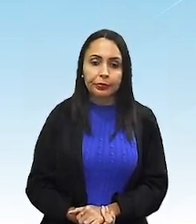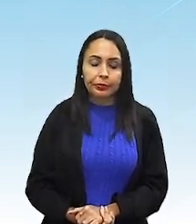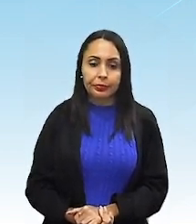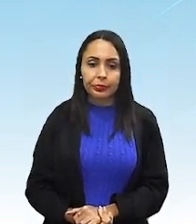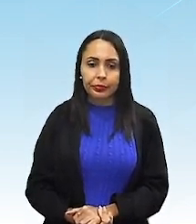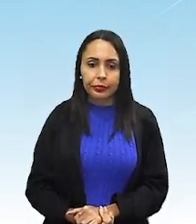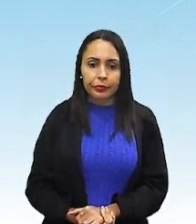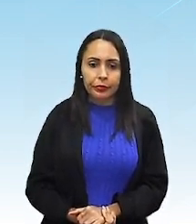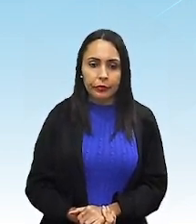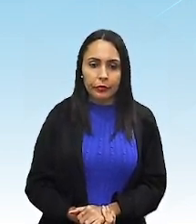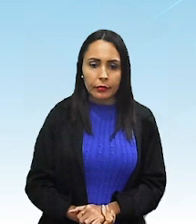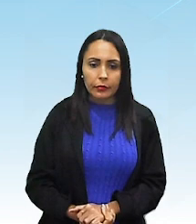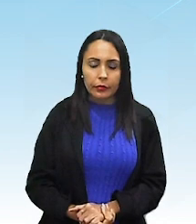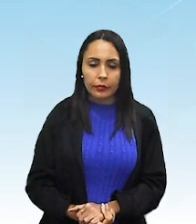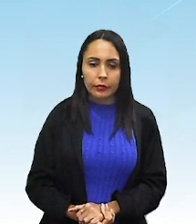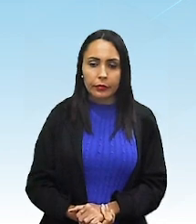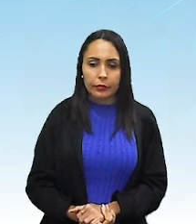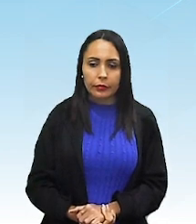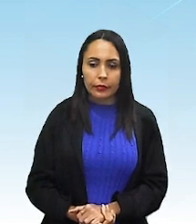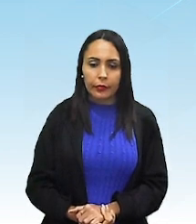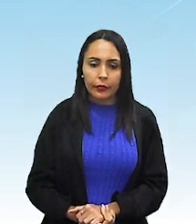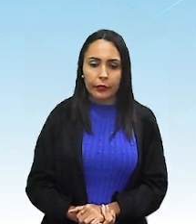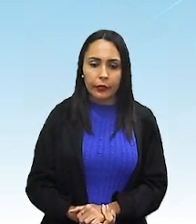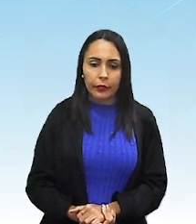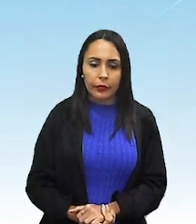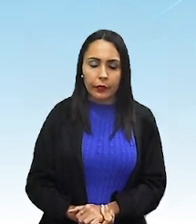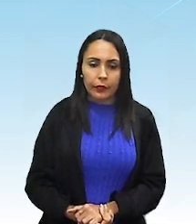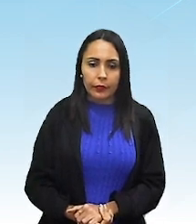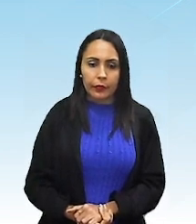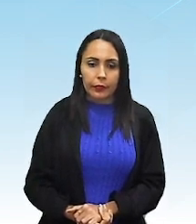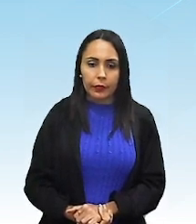Vai ser formado por um ácido nucleico.